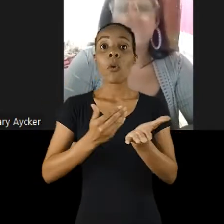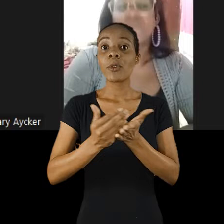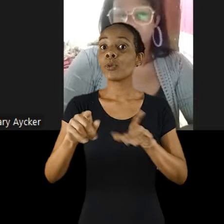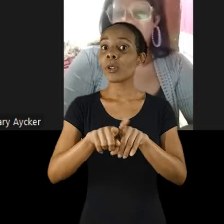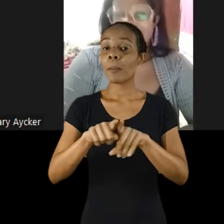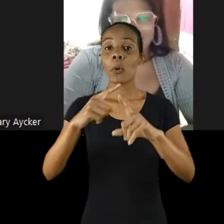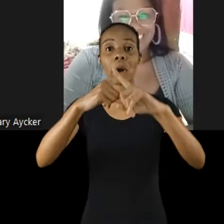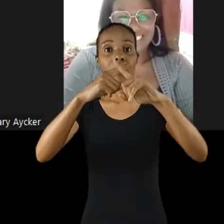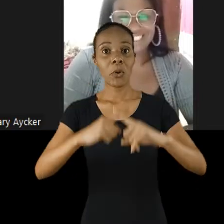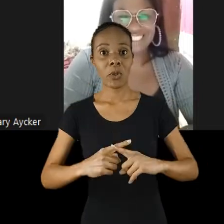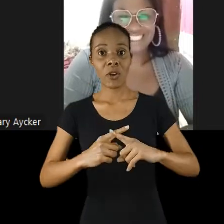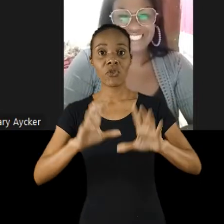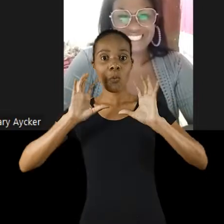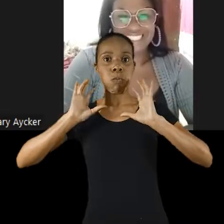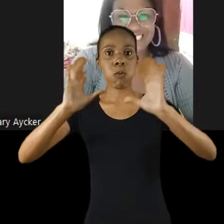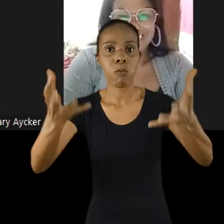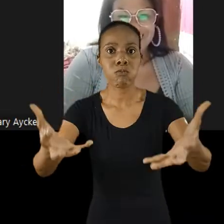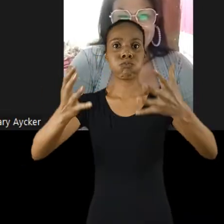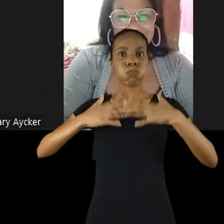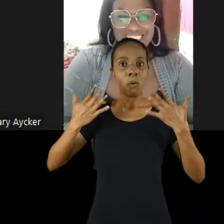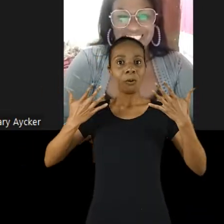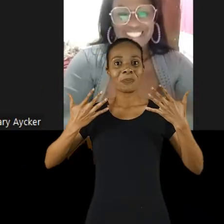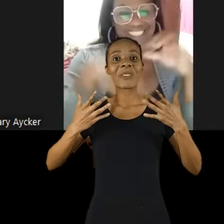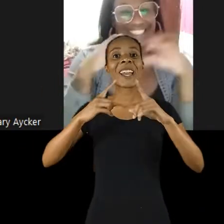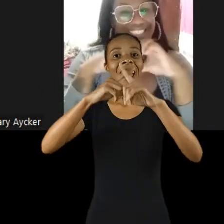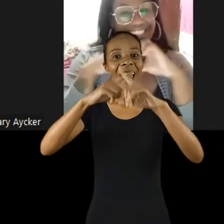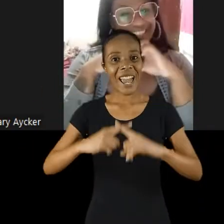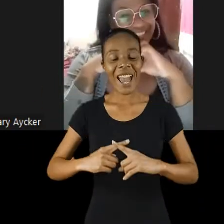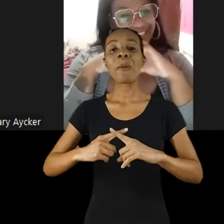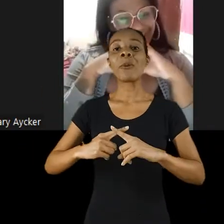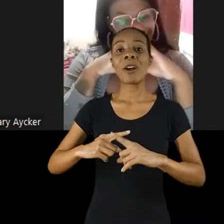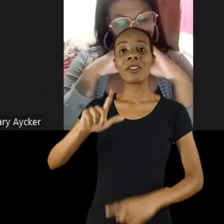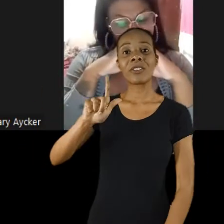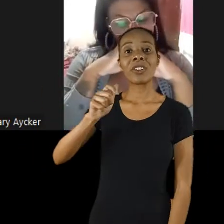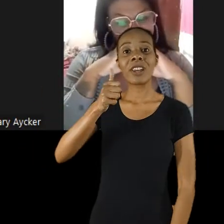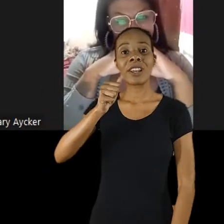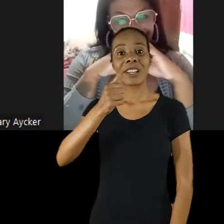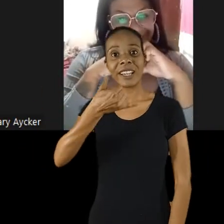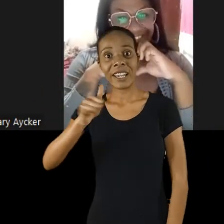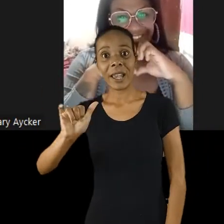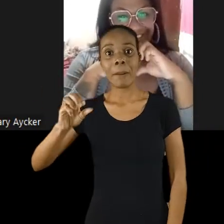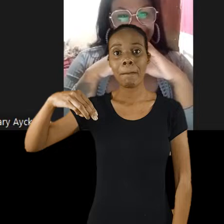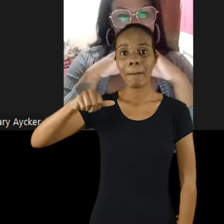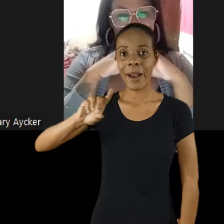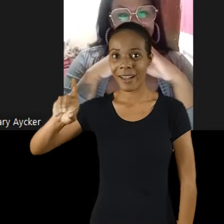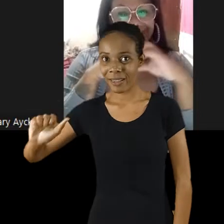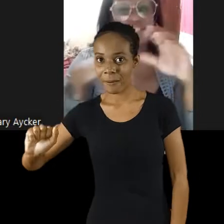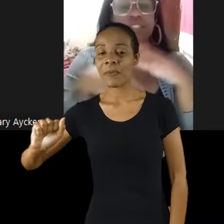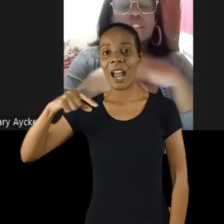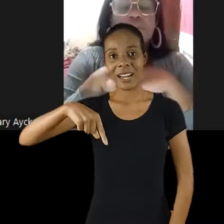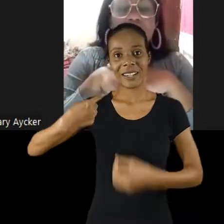Gameada, que é esse grande boom que acontece na cidade de Belo Horizonte, que, se